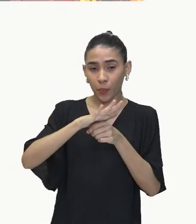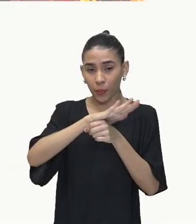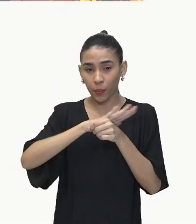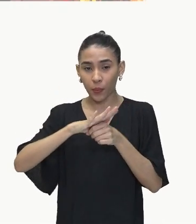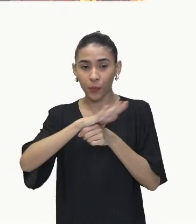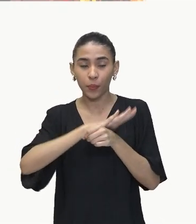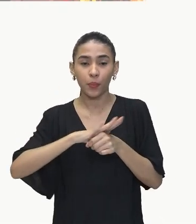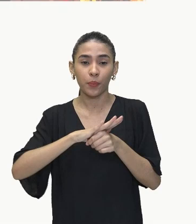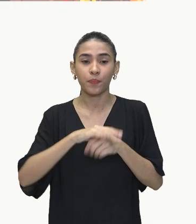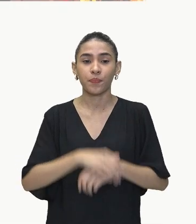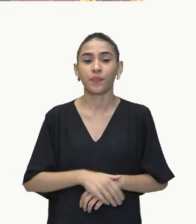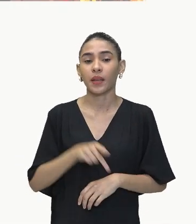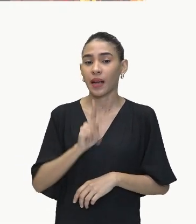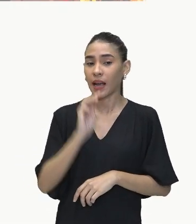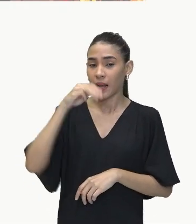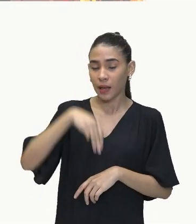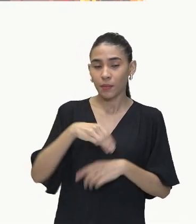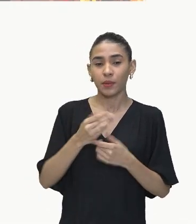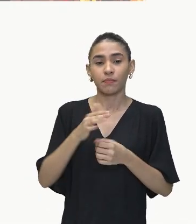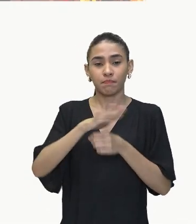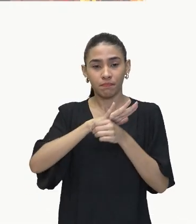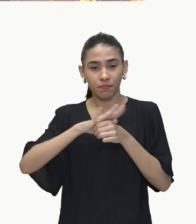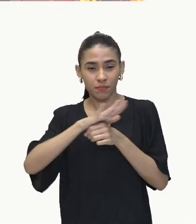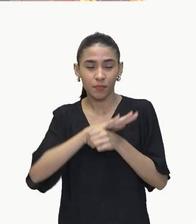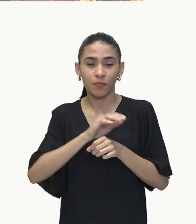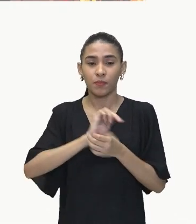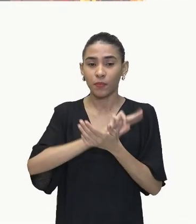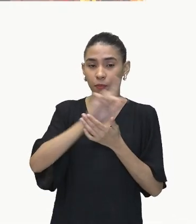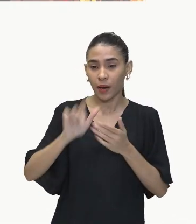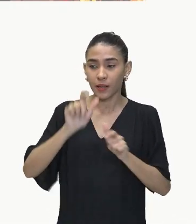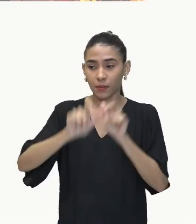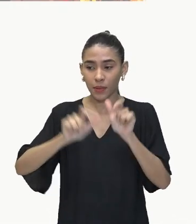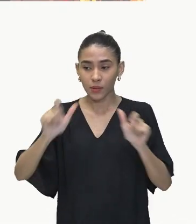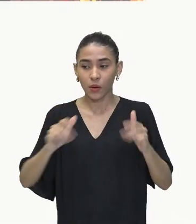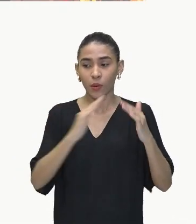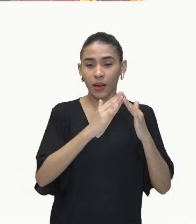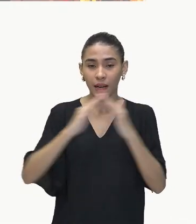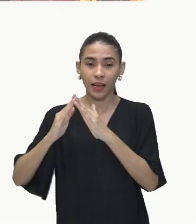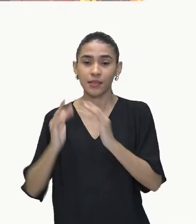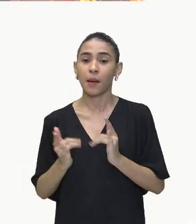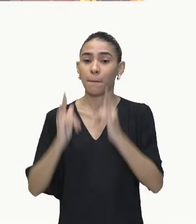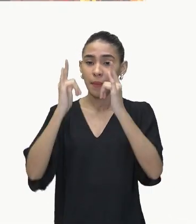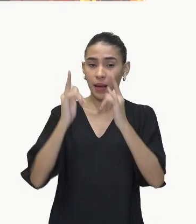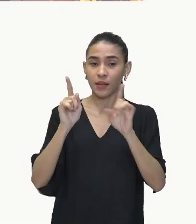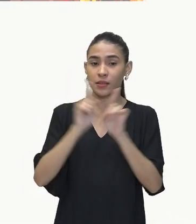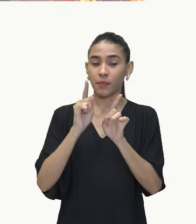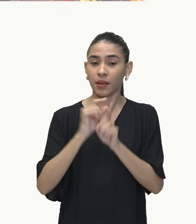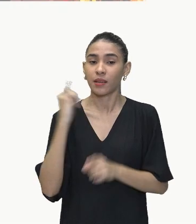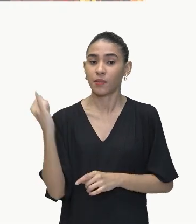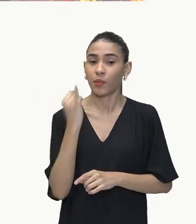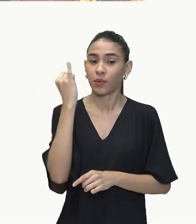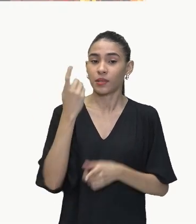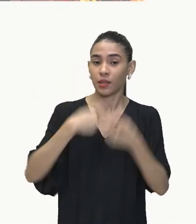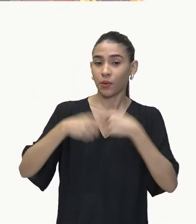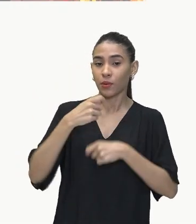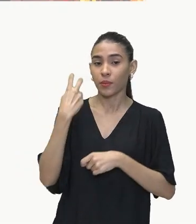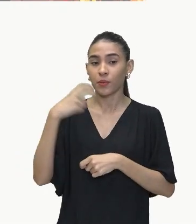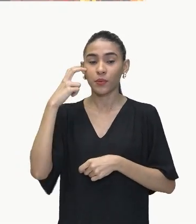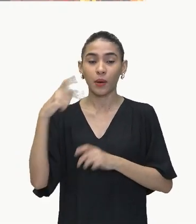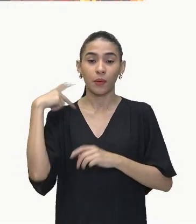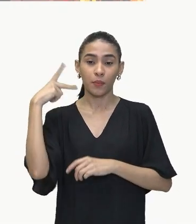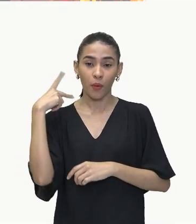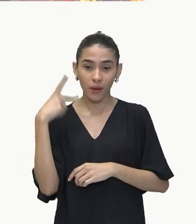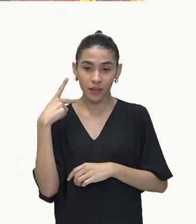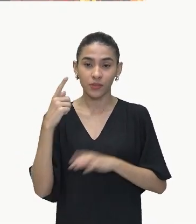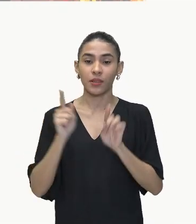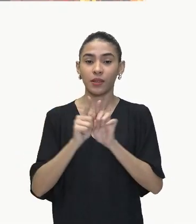quilômetro quadrado ali morando na região, e importância econômica, cultural e política